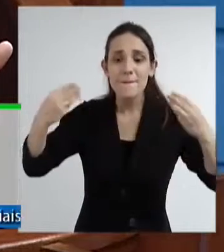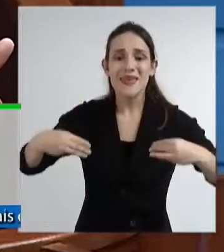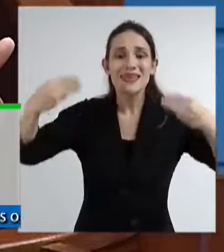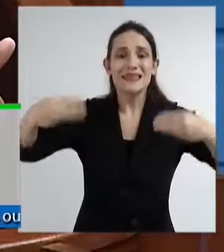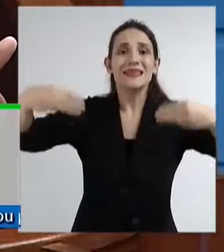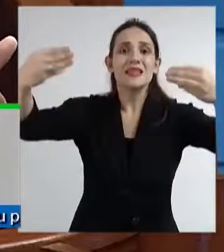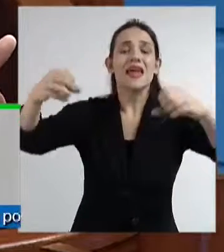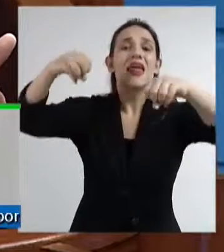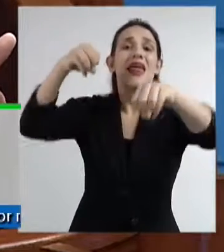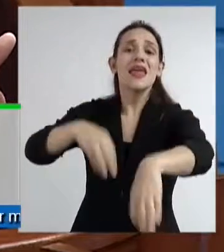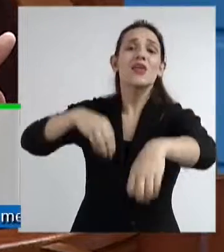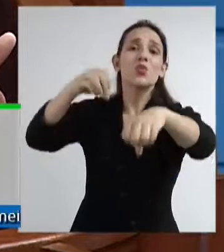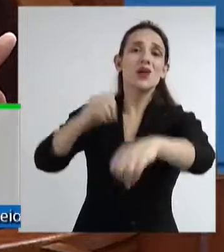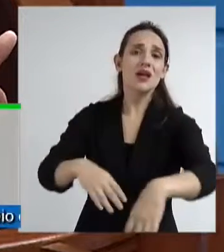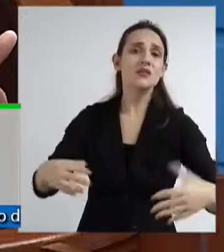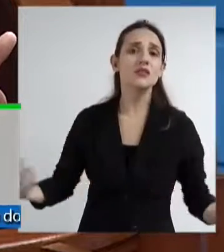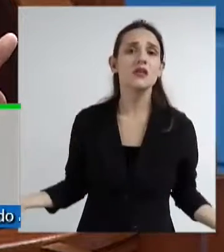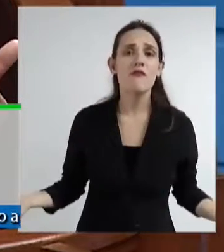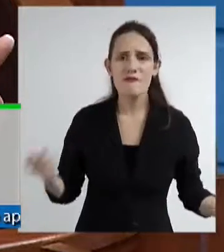nosso país